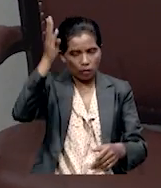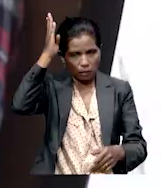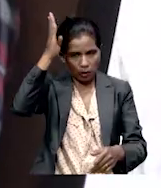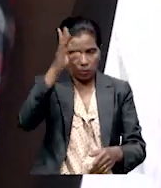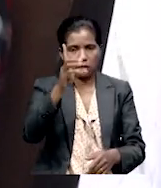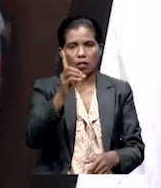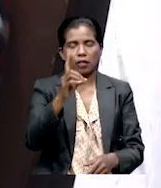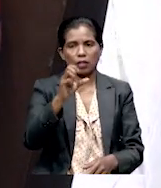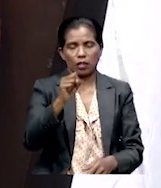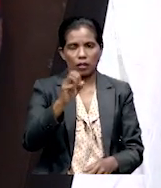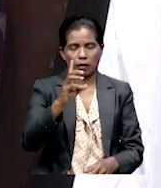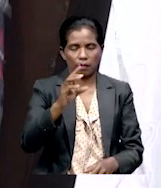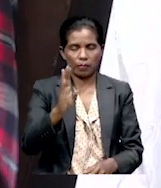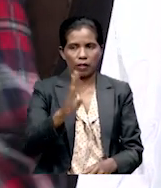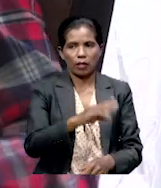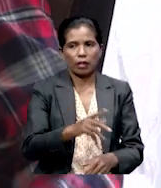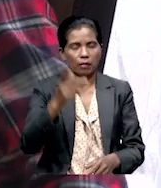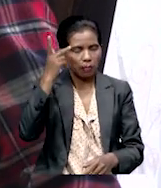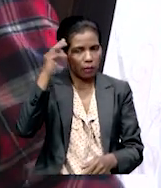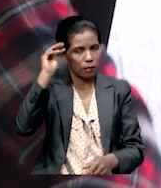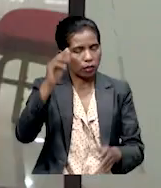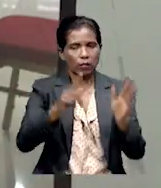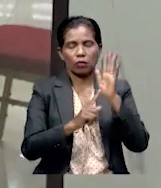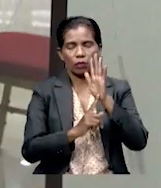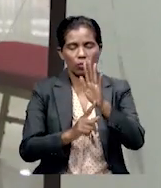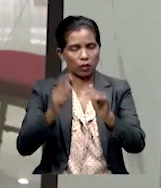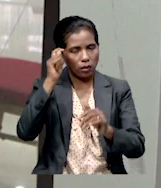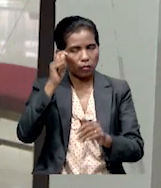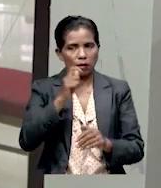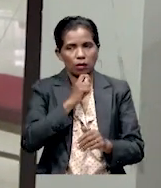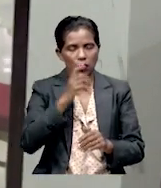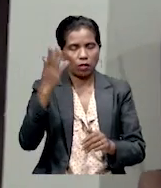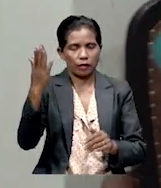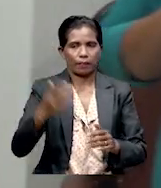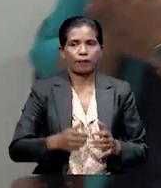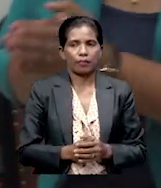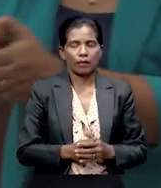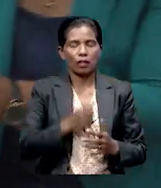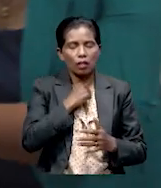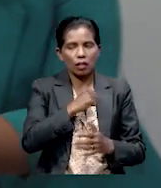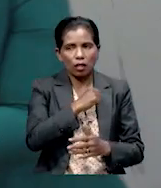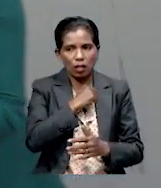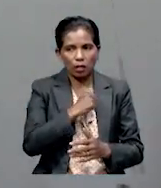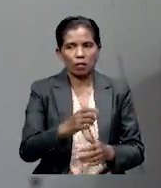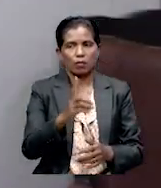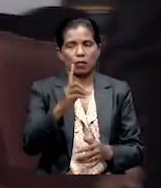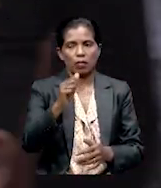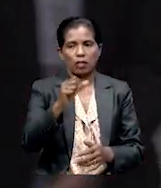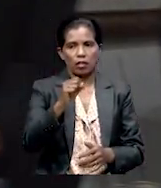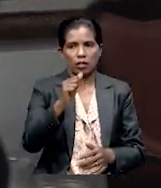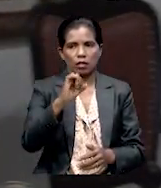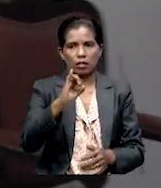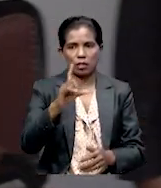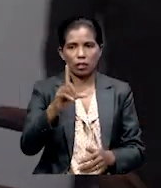Silva, SDB, ba Primeiro-Ministro Taru Matanruak e a residência Farol Dili. Padre Guilherminho da Silva Teten, evento né,